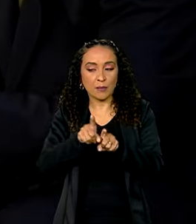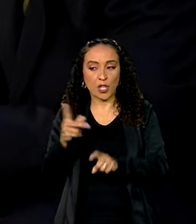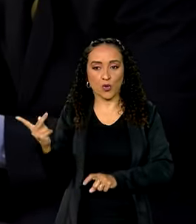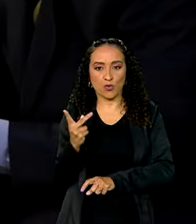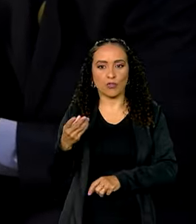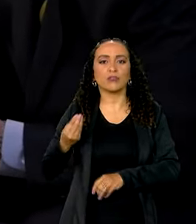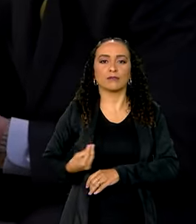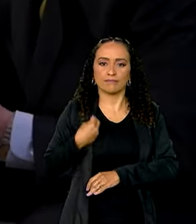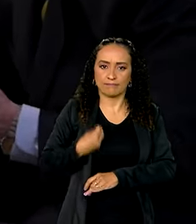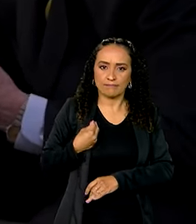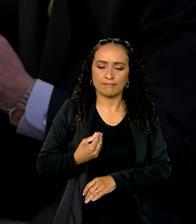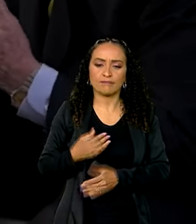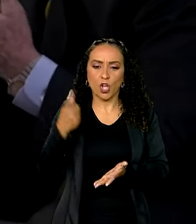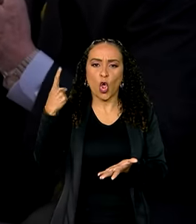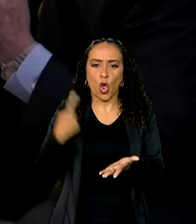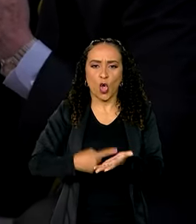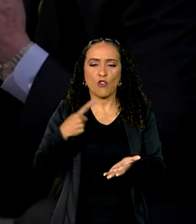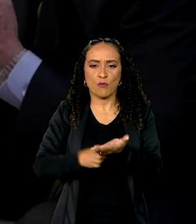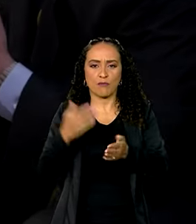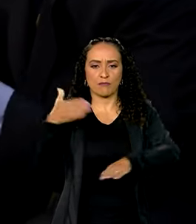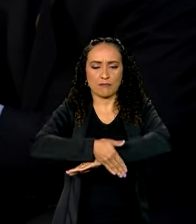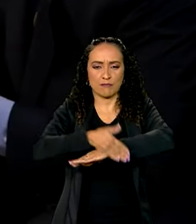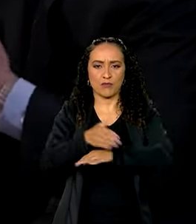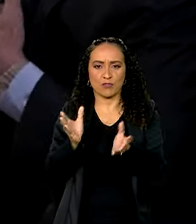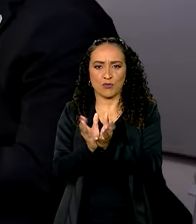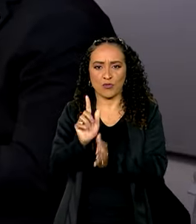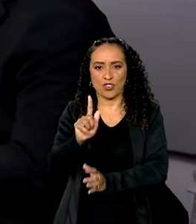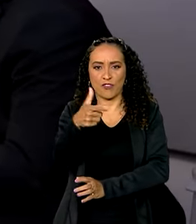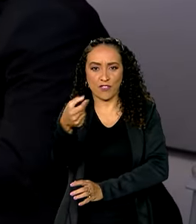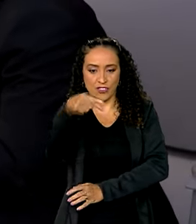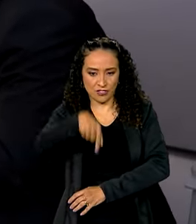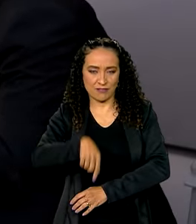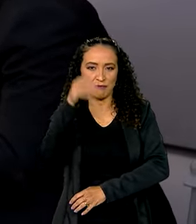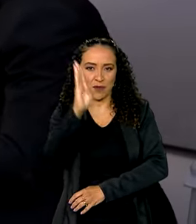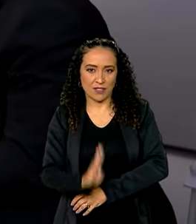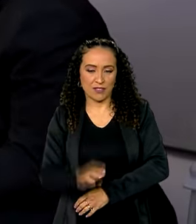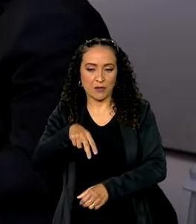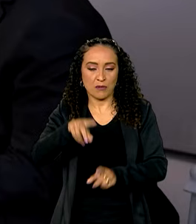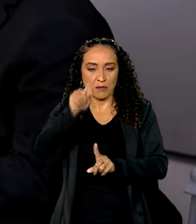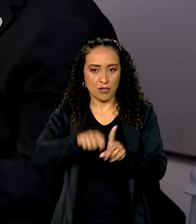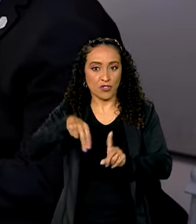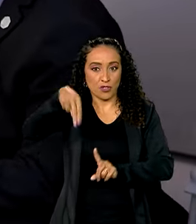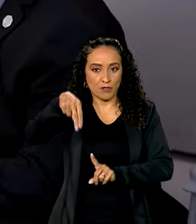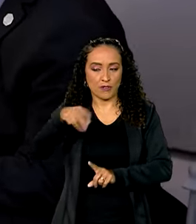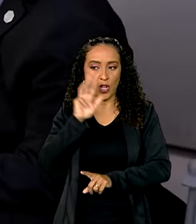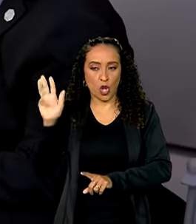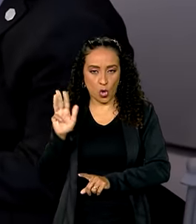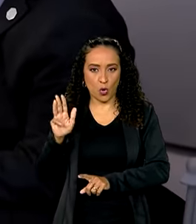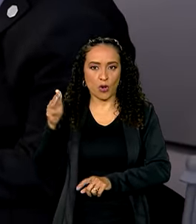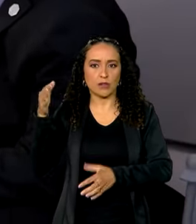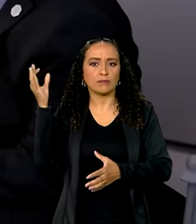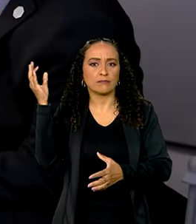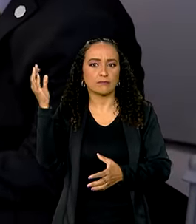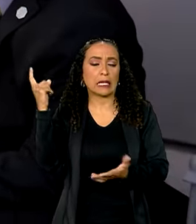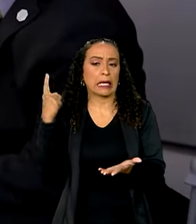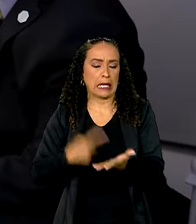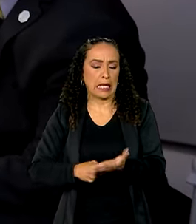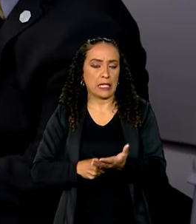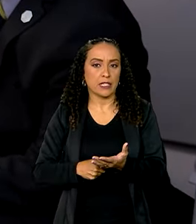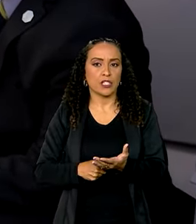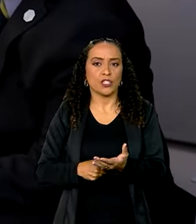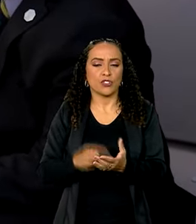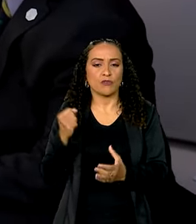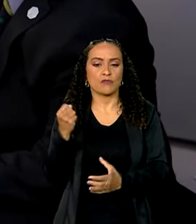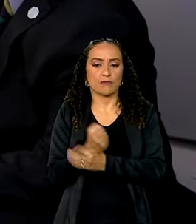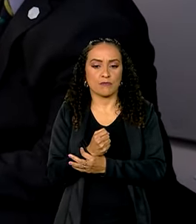confirmaram presença no G20 do Brasil em novembro. Lula garantiu o apoio brasileiro à entrada da